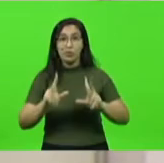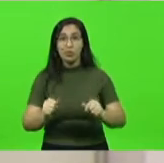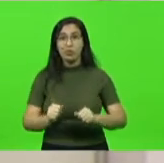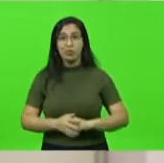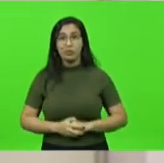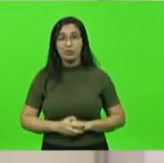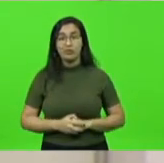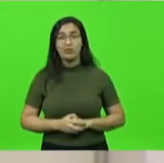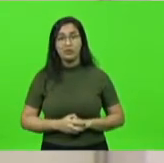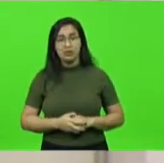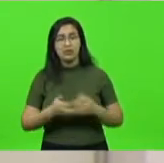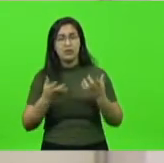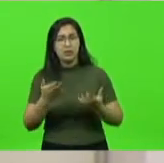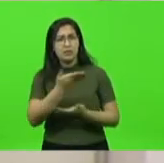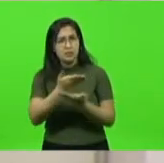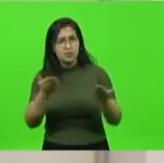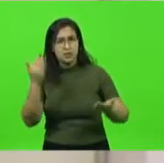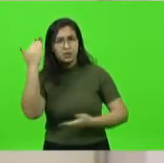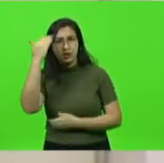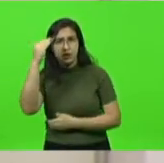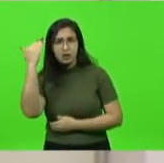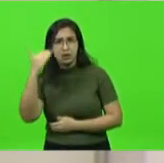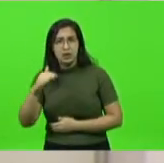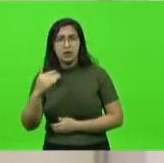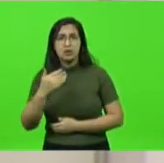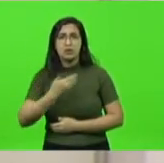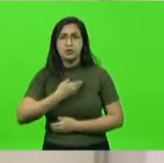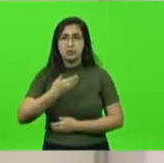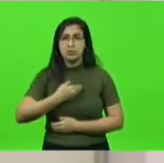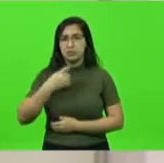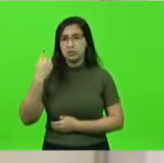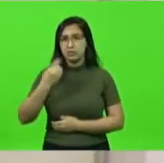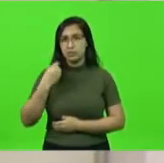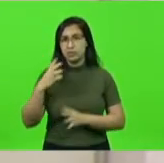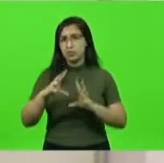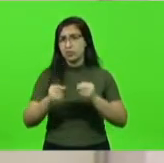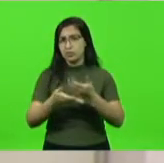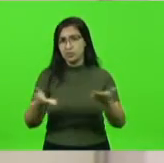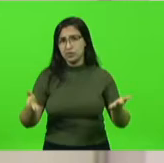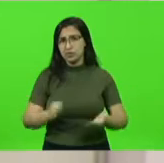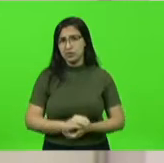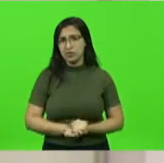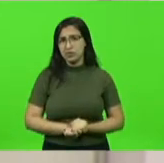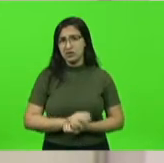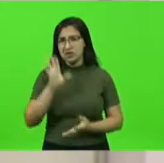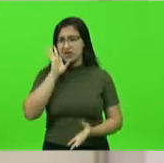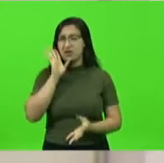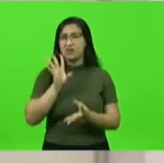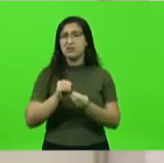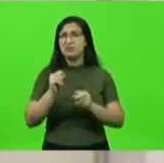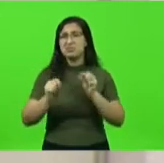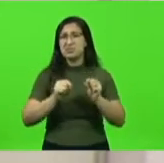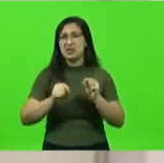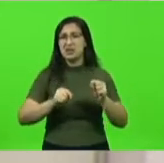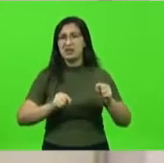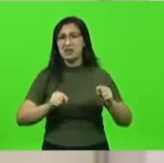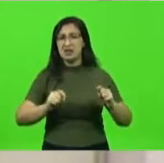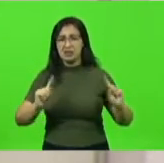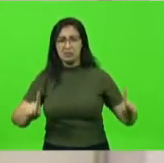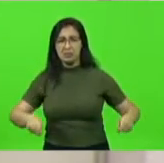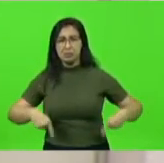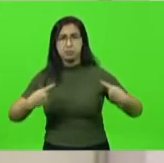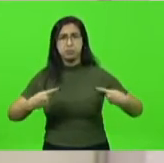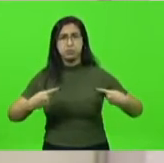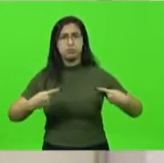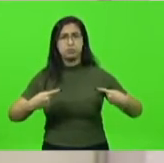eu quero que fique aqui entre os colegas deputados. E que não se resuma a uma disputa